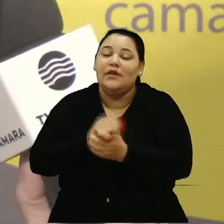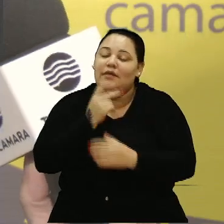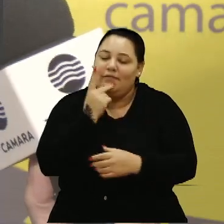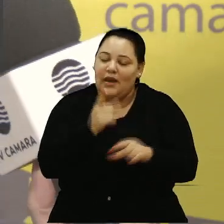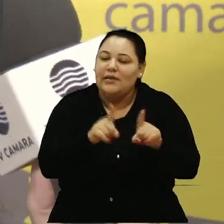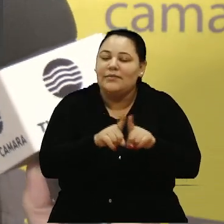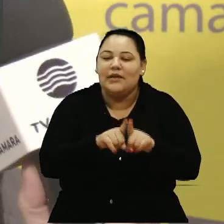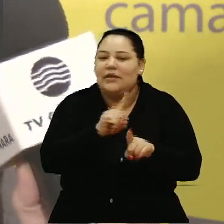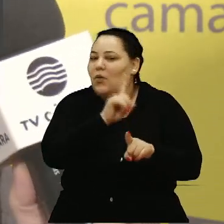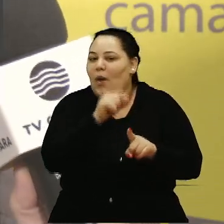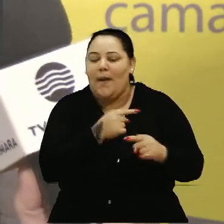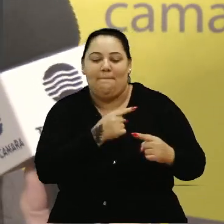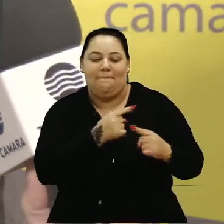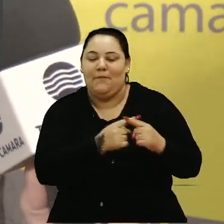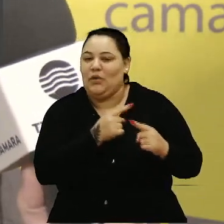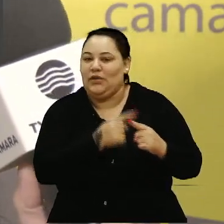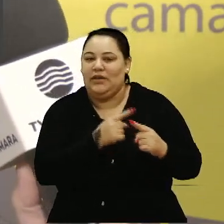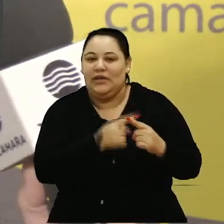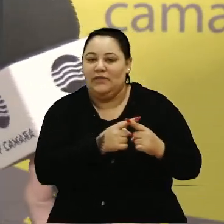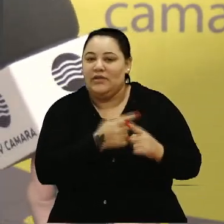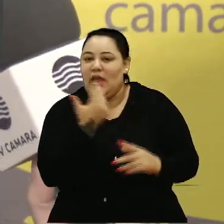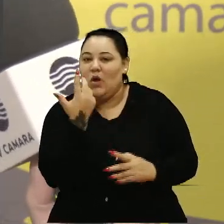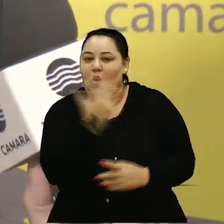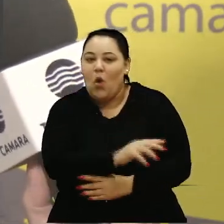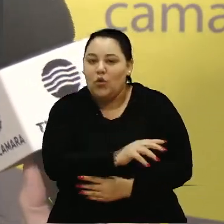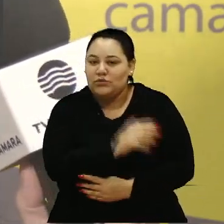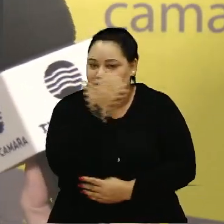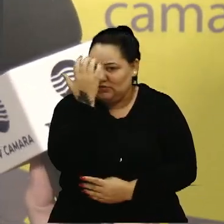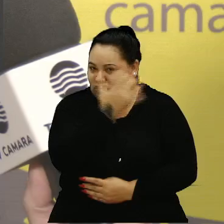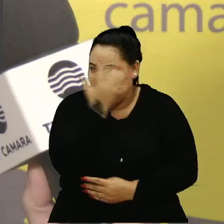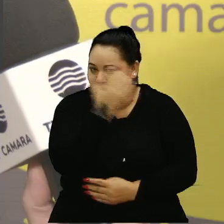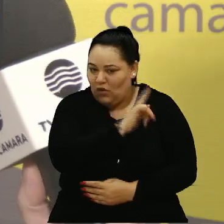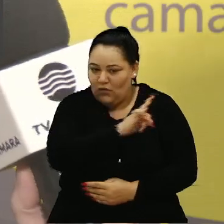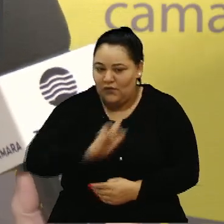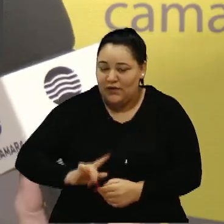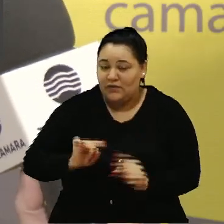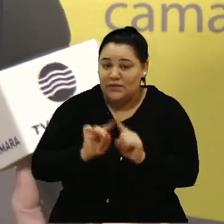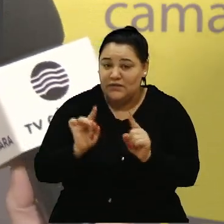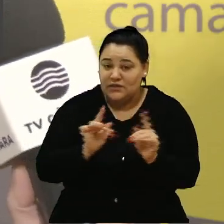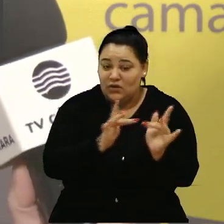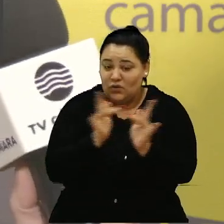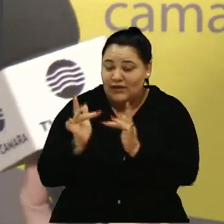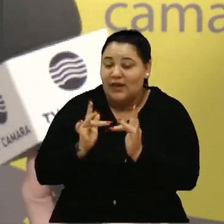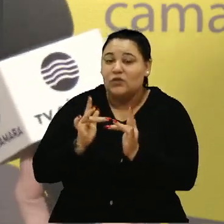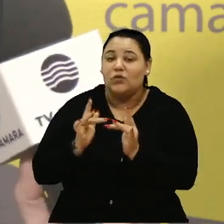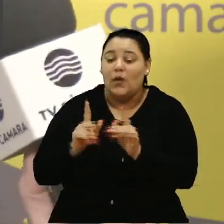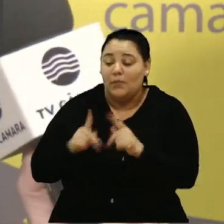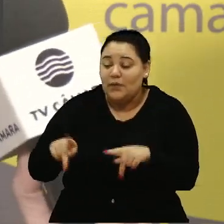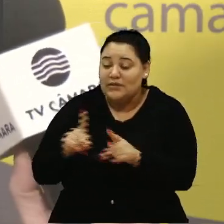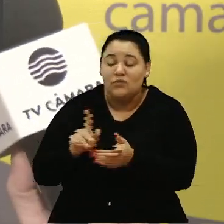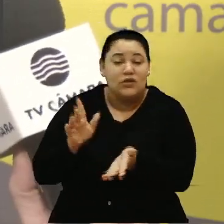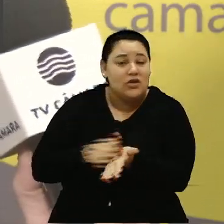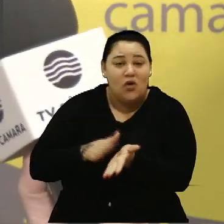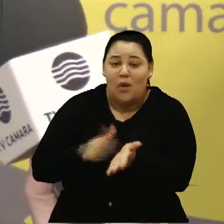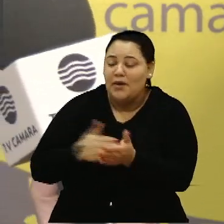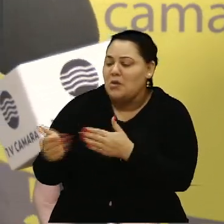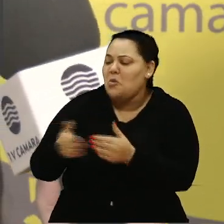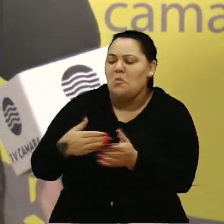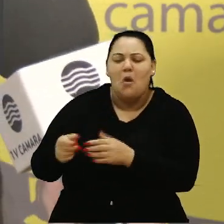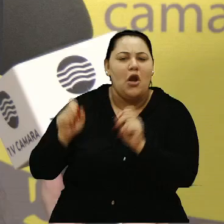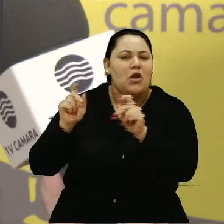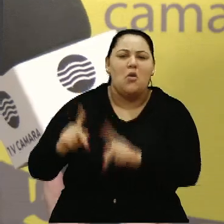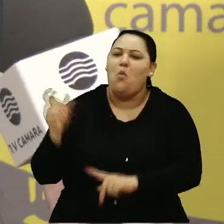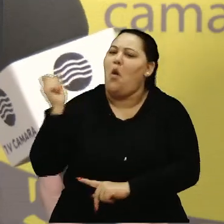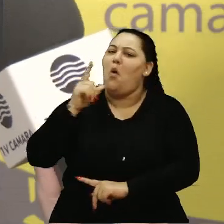da oposição ao atual governo, é que vocês também têm contato com a população que cobra vocês também para buscar essa solução, e o papel